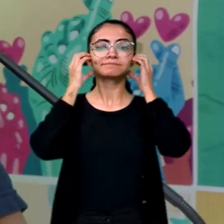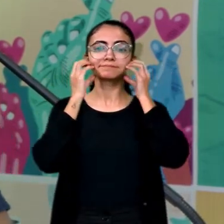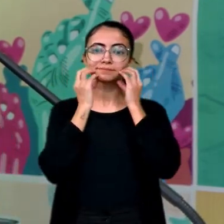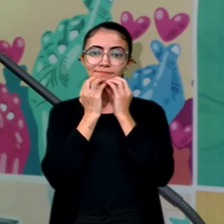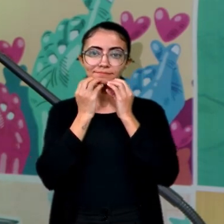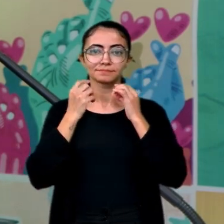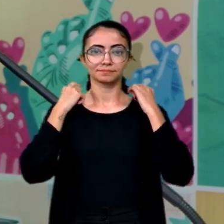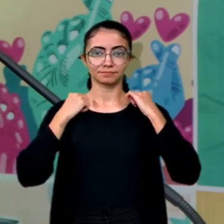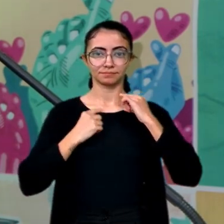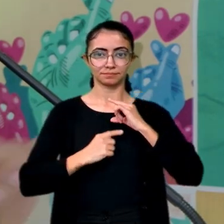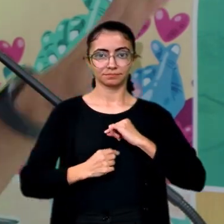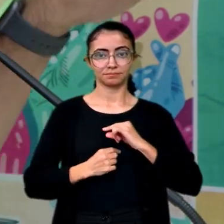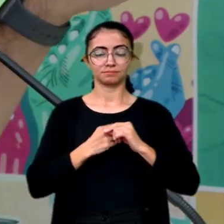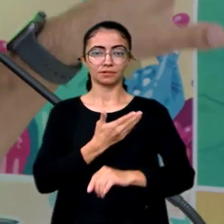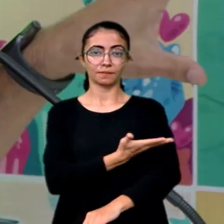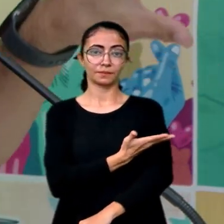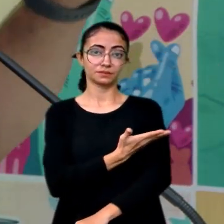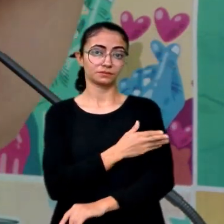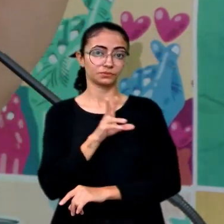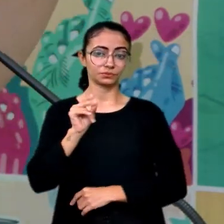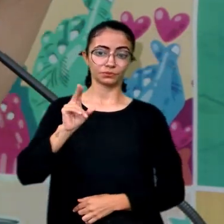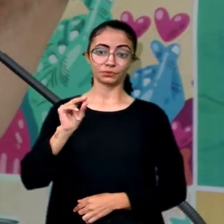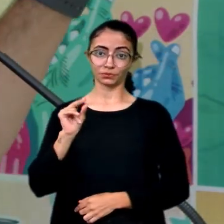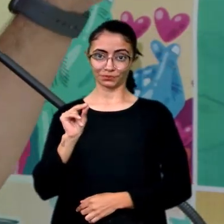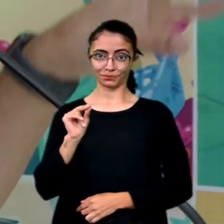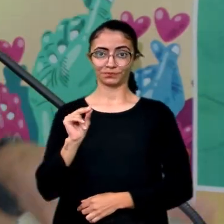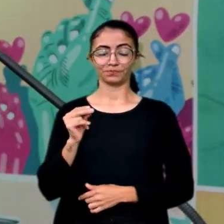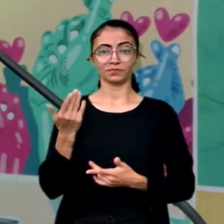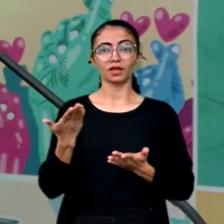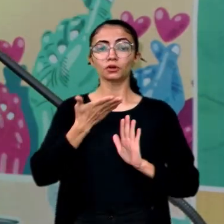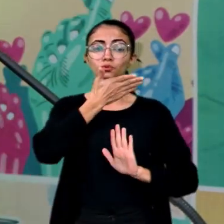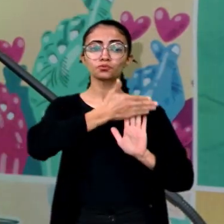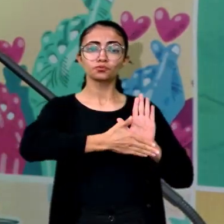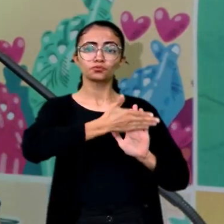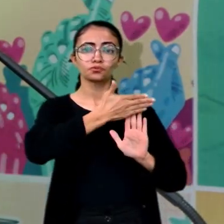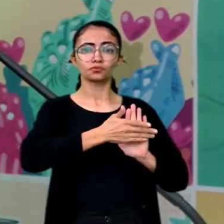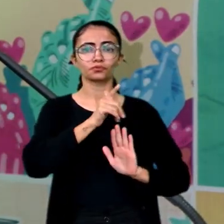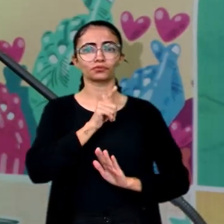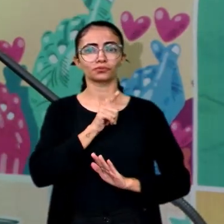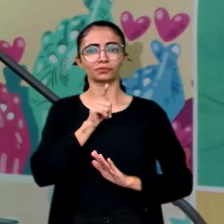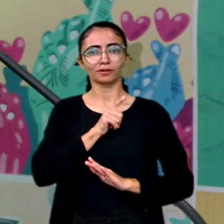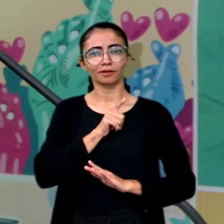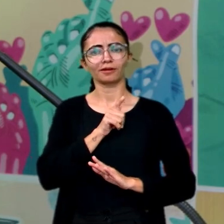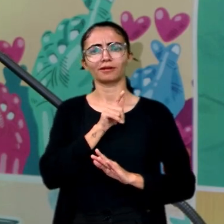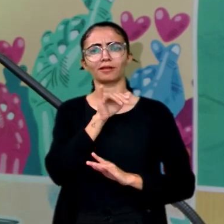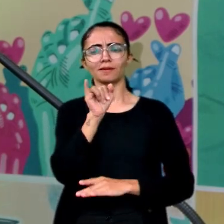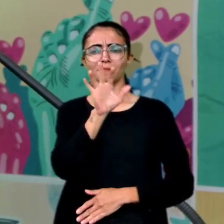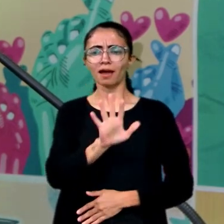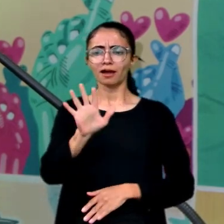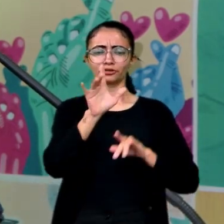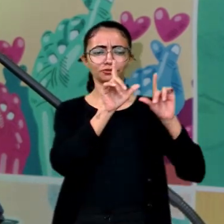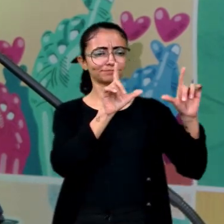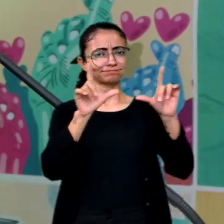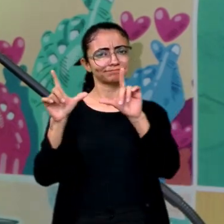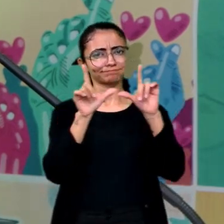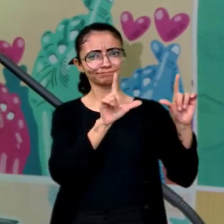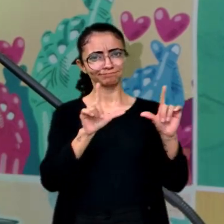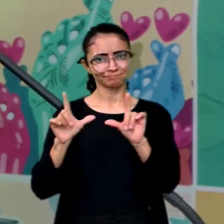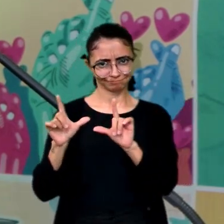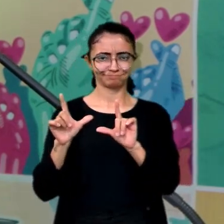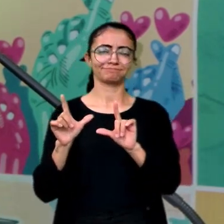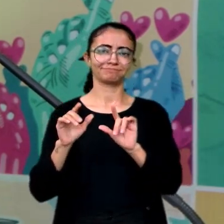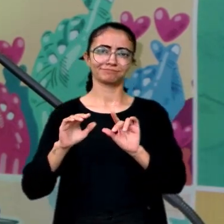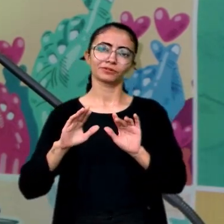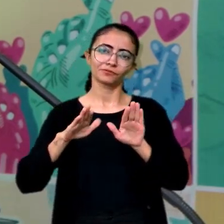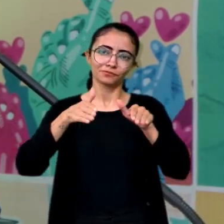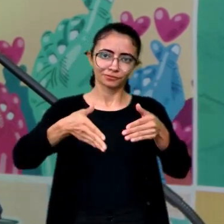cordão e aqui ao fundo nós temos um cenário com várias imagens que remetem ao Instituto Federal de Brasília e